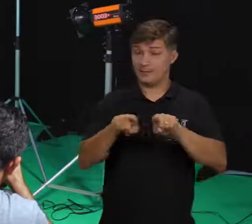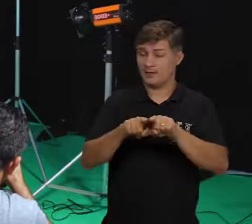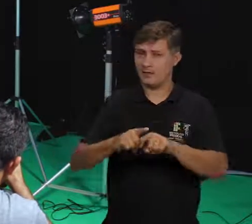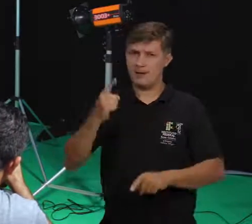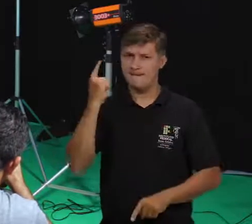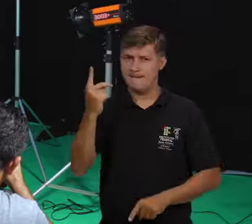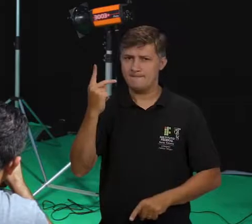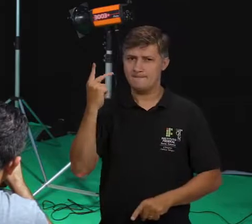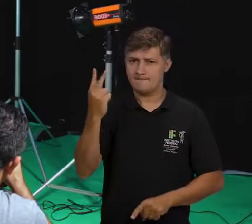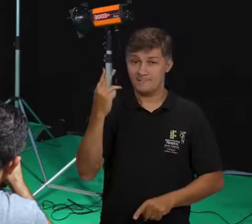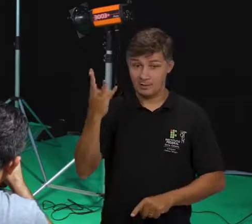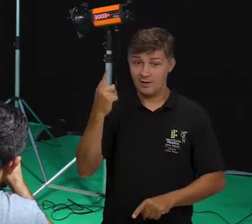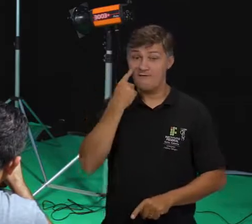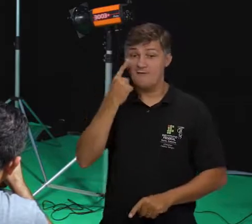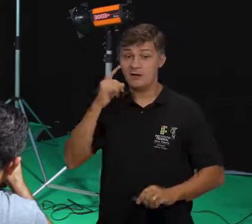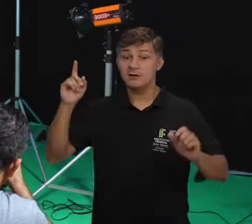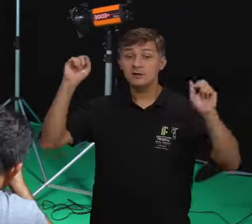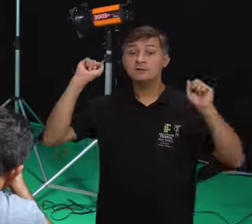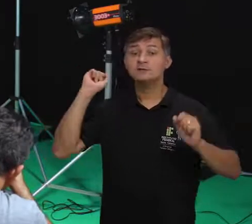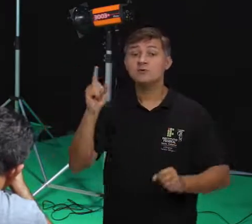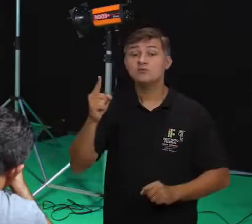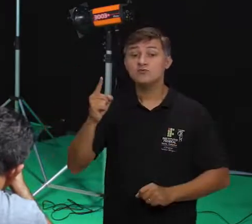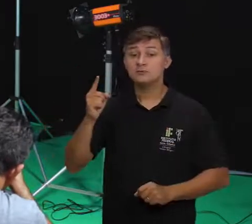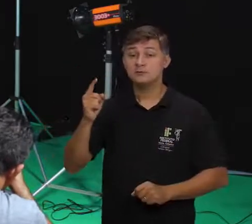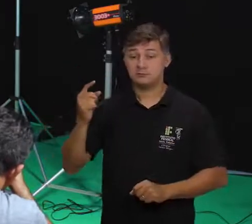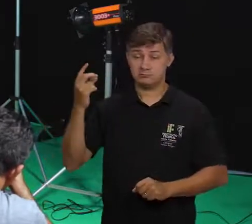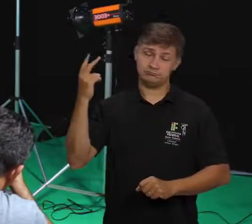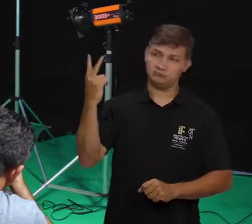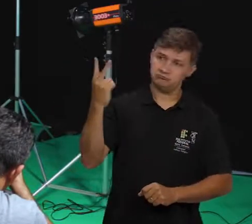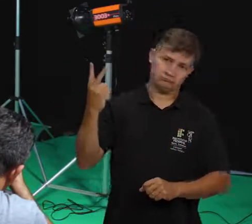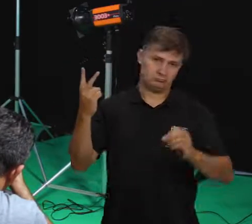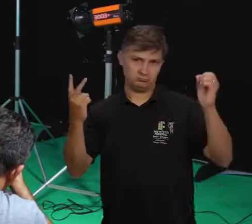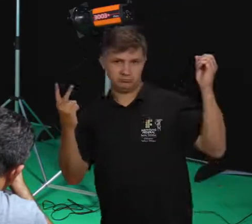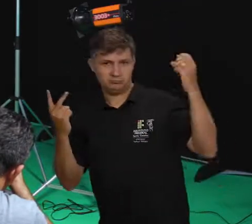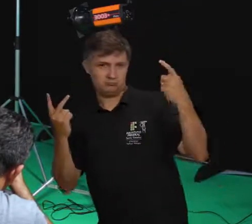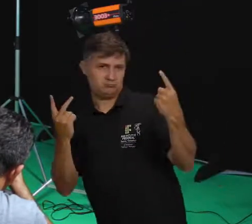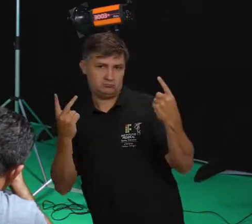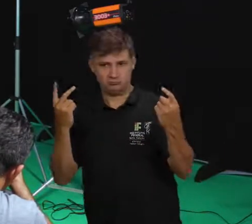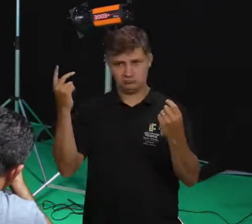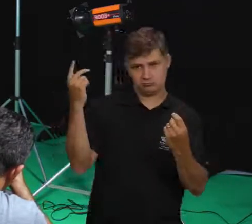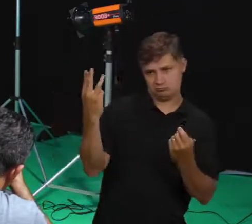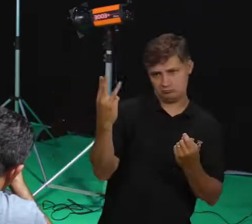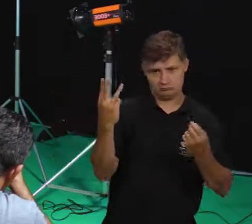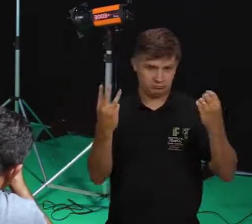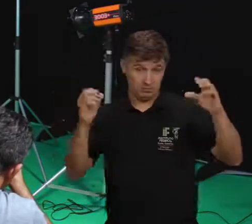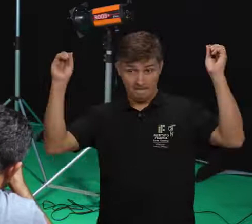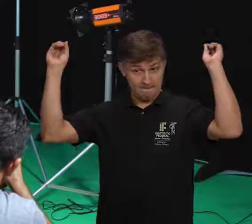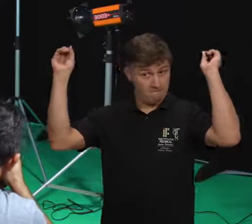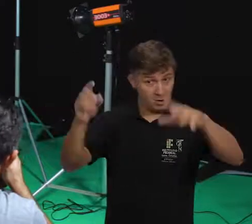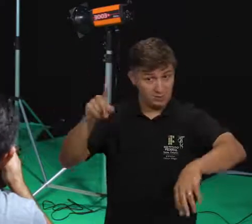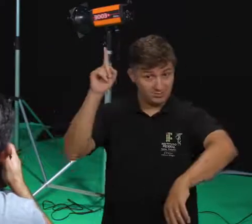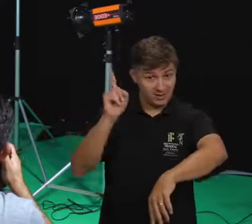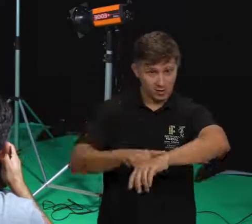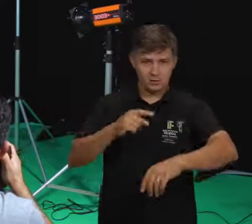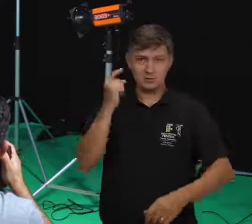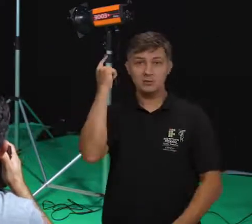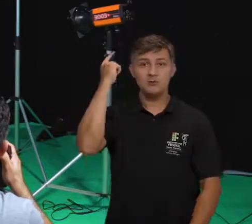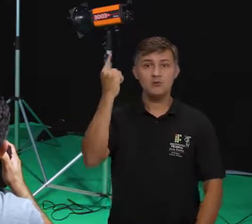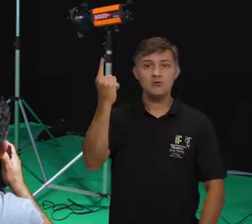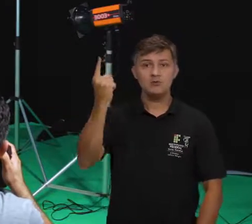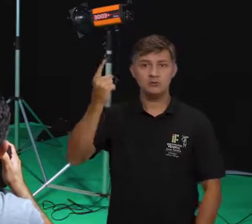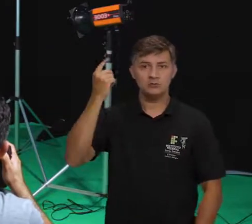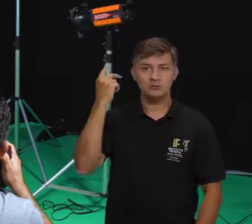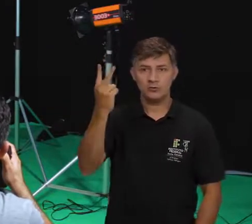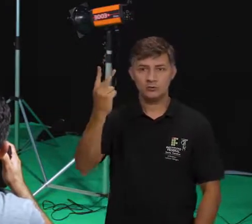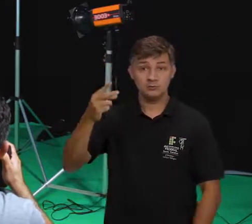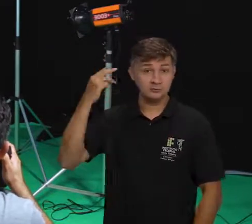também, vou pedir que ela jogue uma laranja e o suco, 2 laranjas e o suco, e assim vai, para a gente ter um resultado ali. Então eu vou contar até 3,